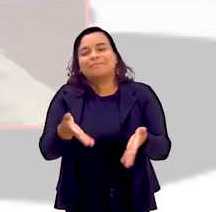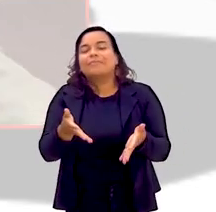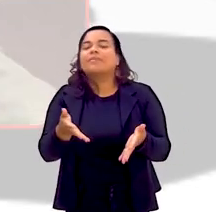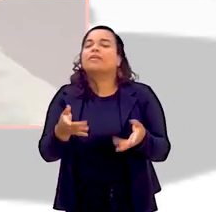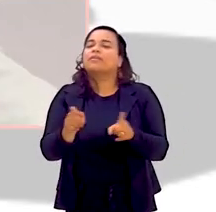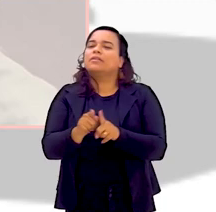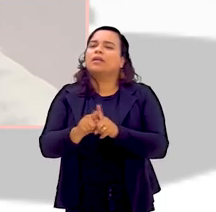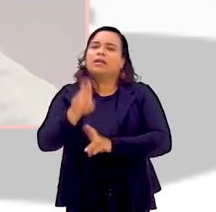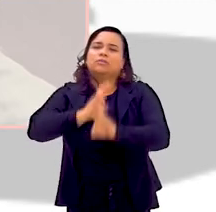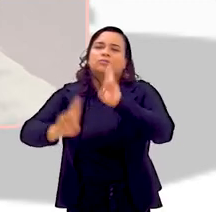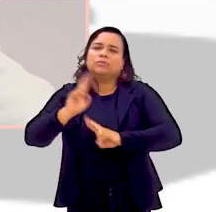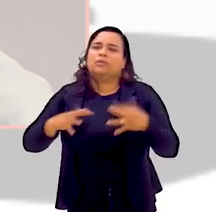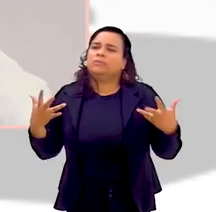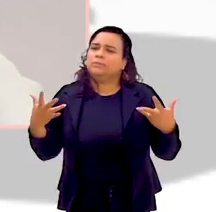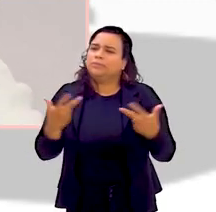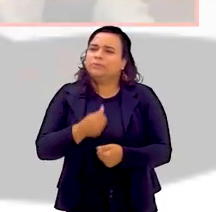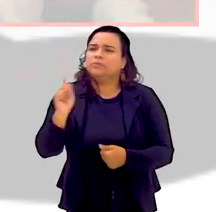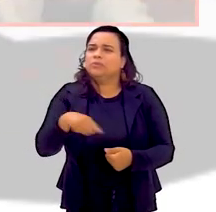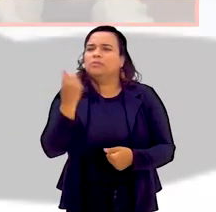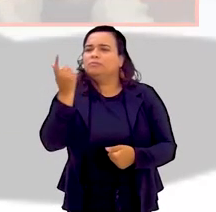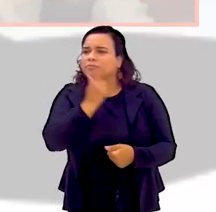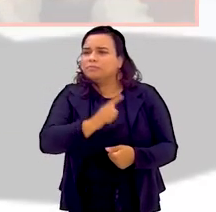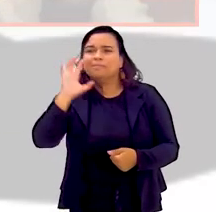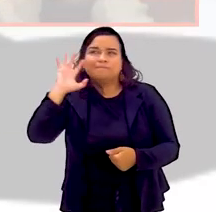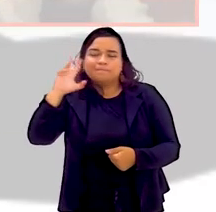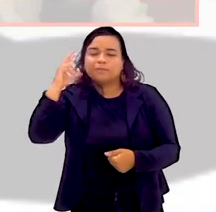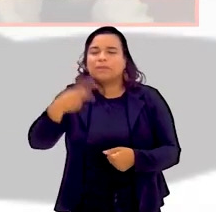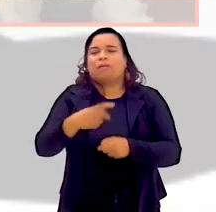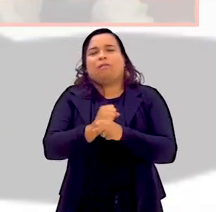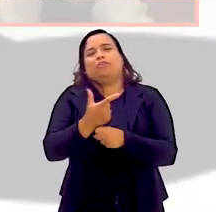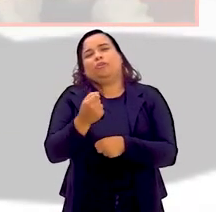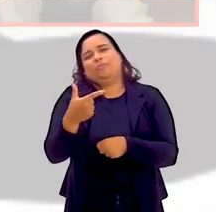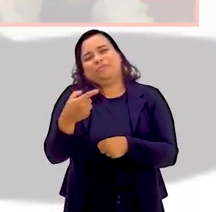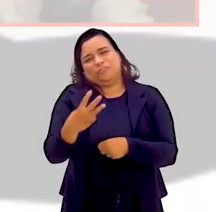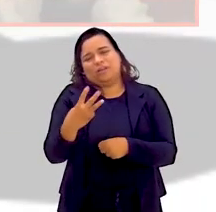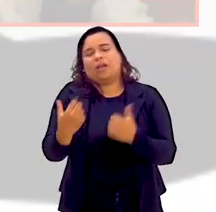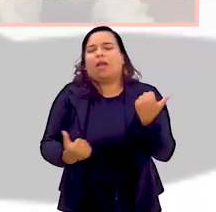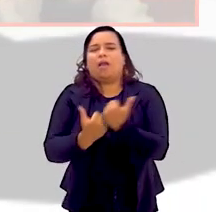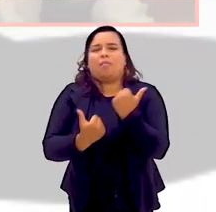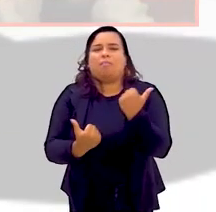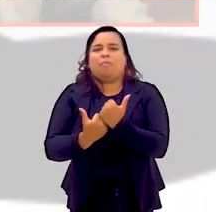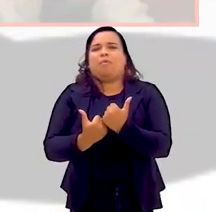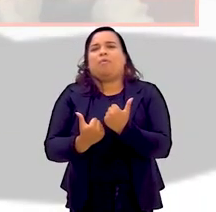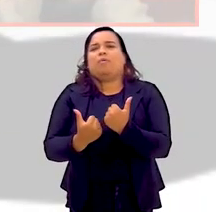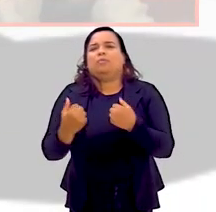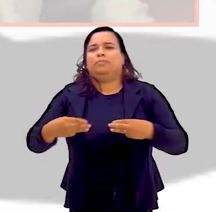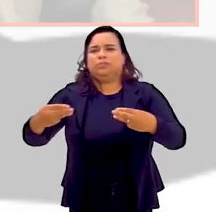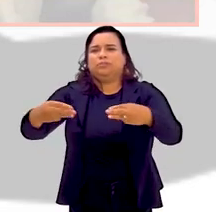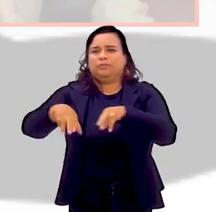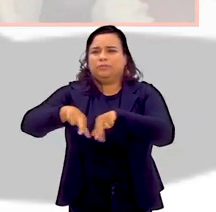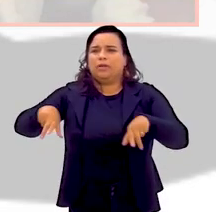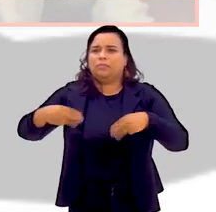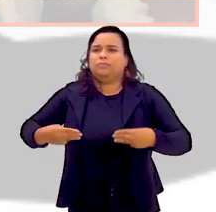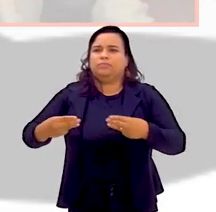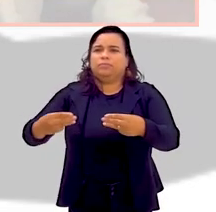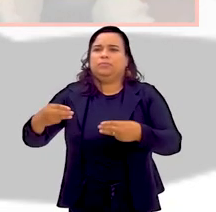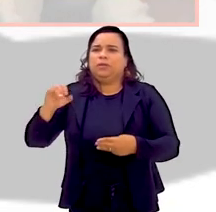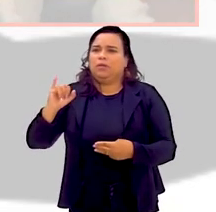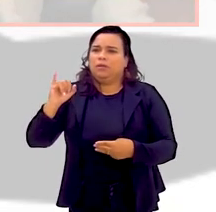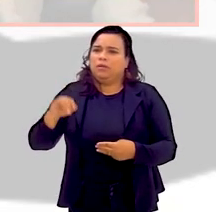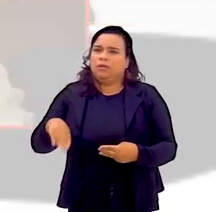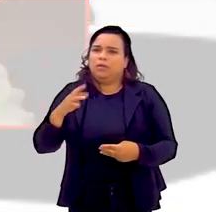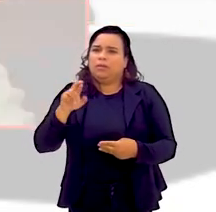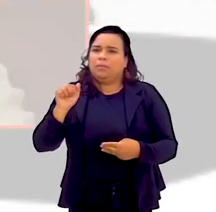de resultados, e mais conseguimos visar isso no ano de 2023, com o apoio, inclusive, agora do Ministério da